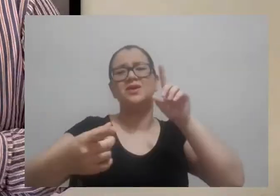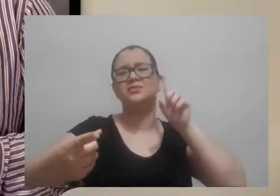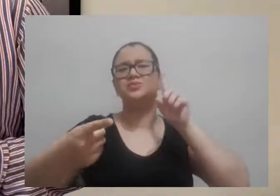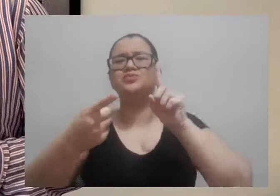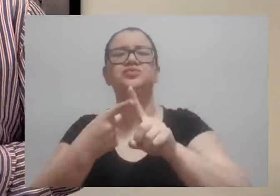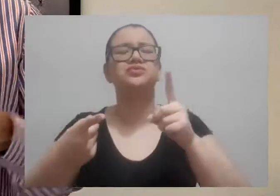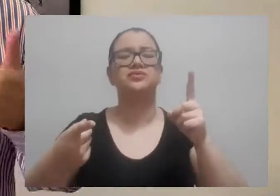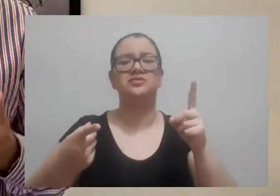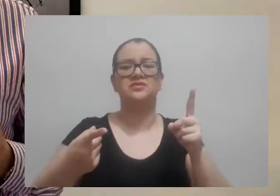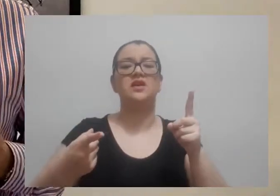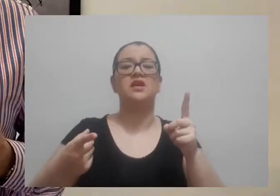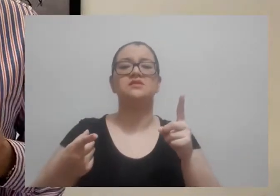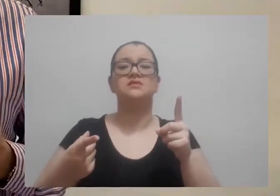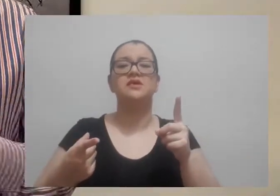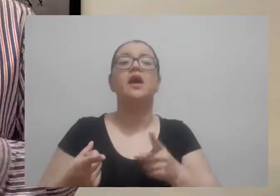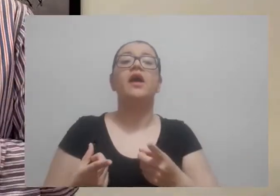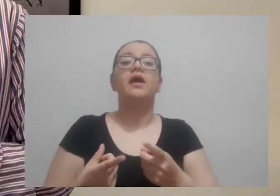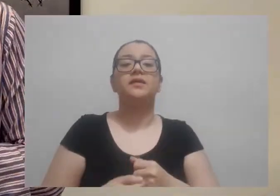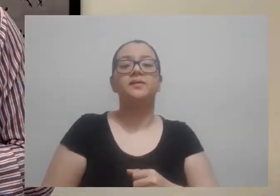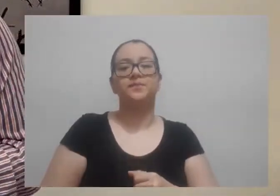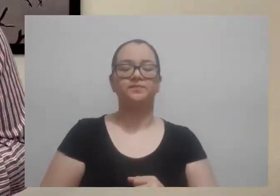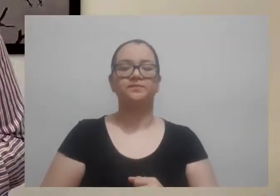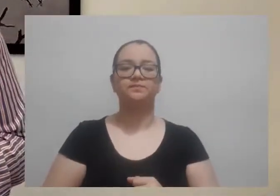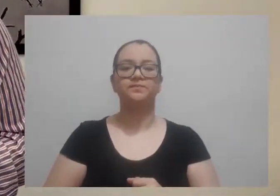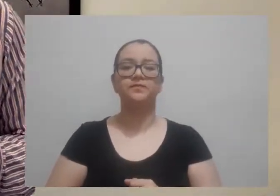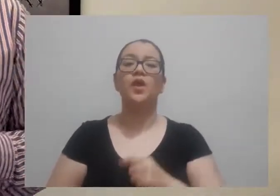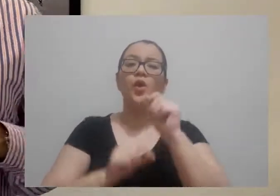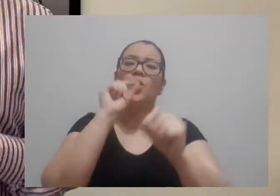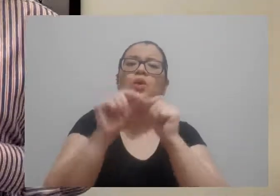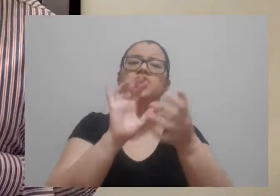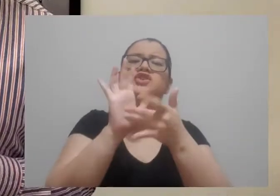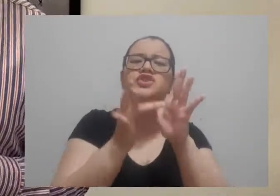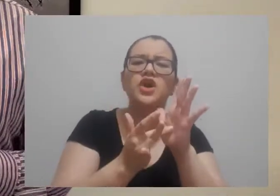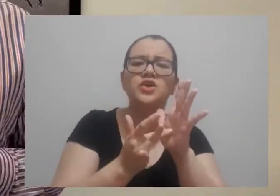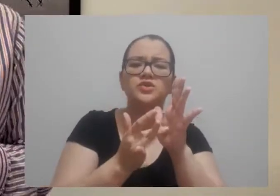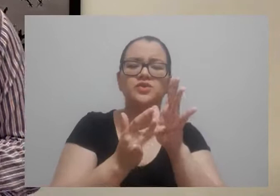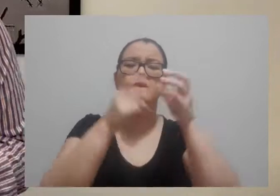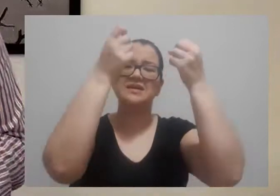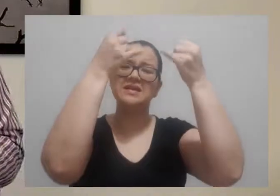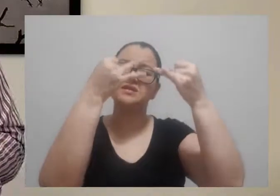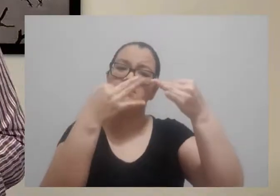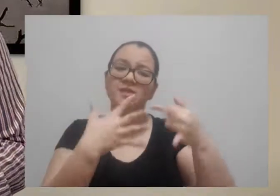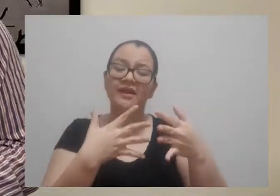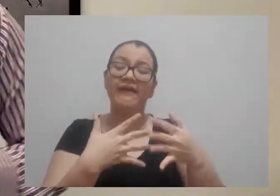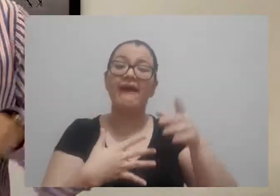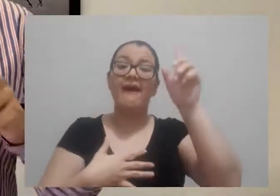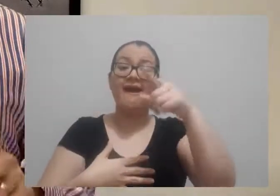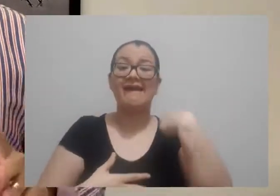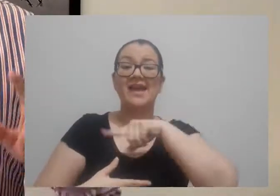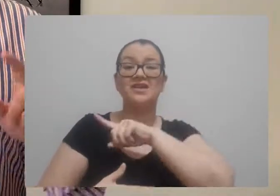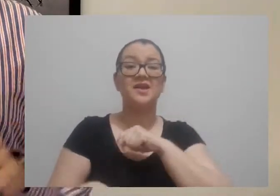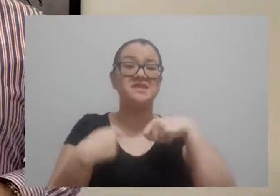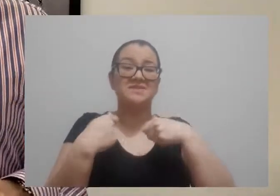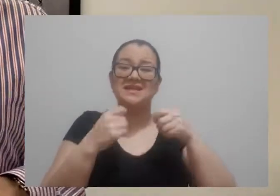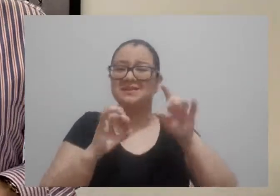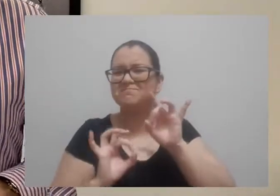de propriedade. O que ele está pedindo aqui? É, na verdade, uma renúncia total a todos